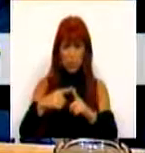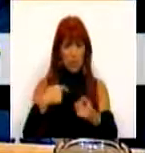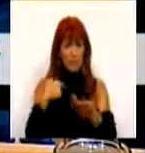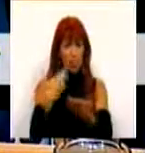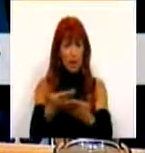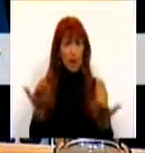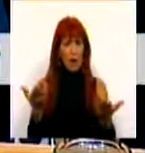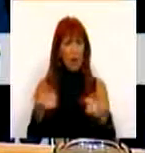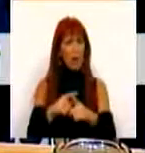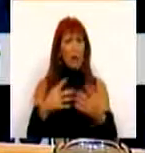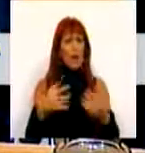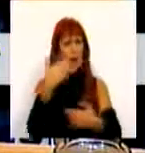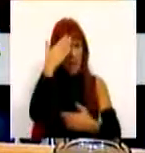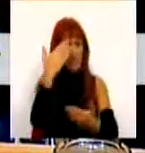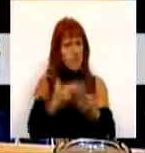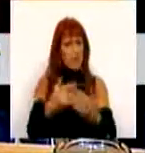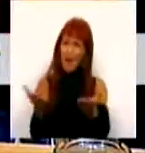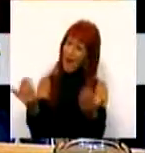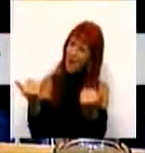positivo relativamente à capacidade